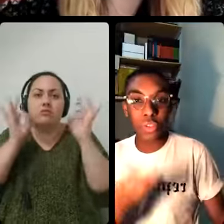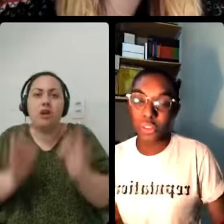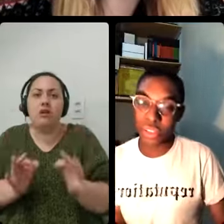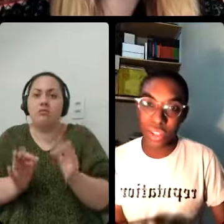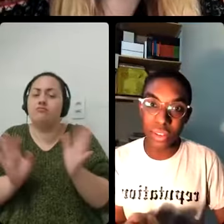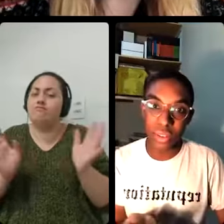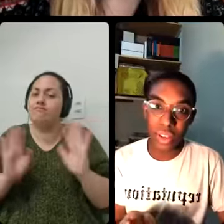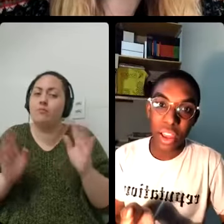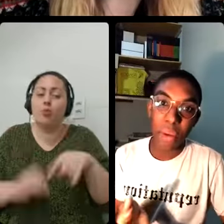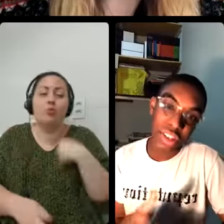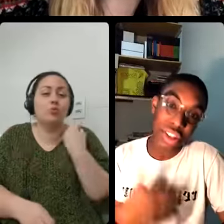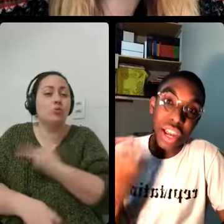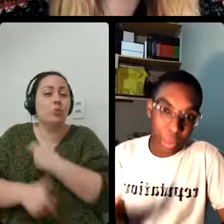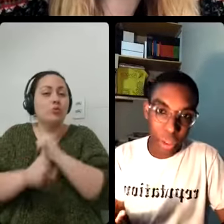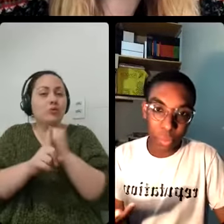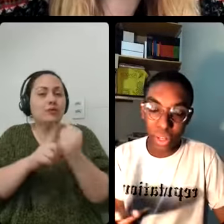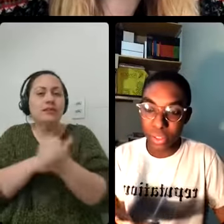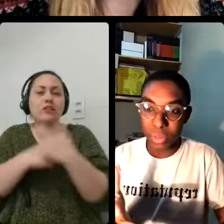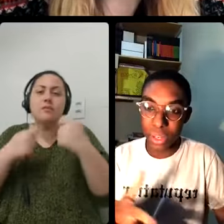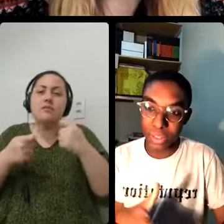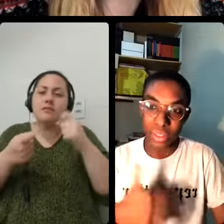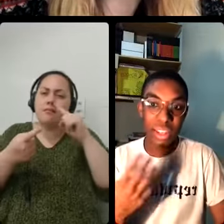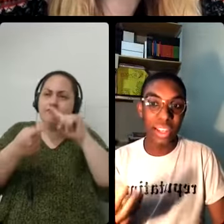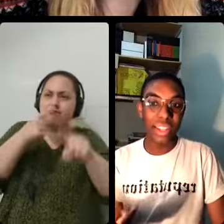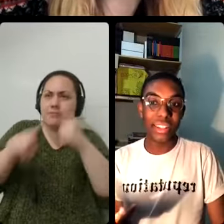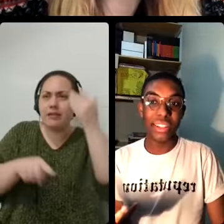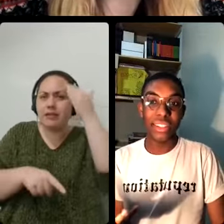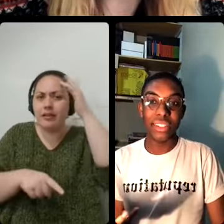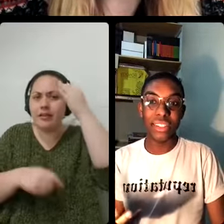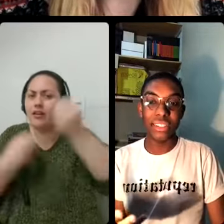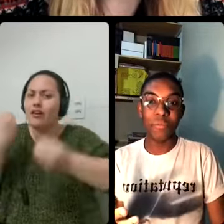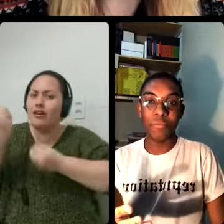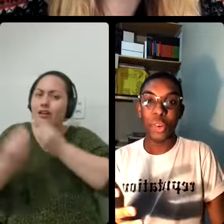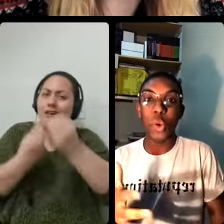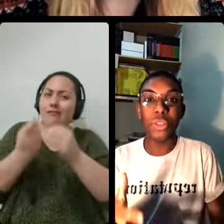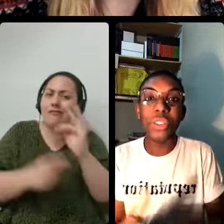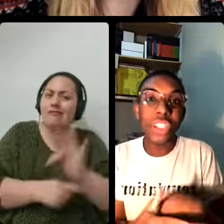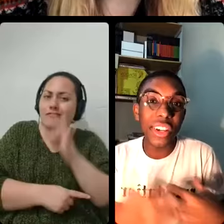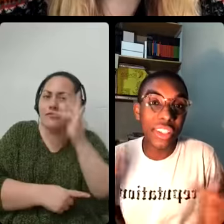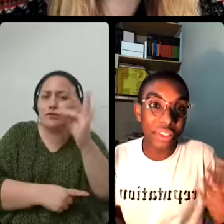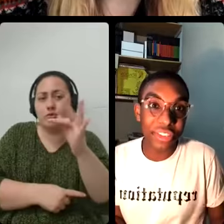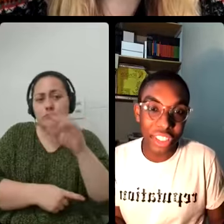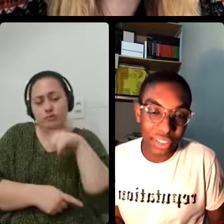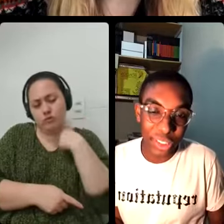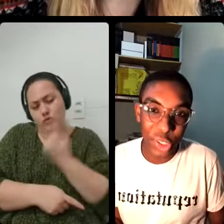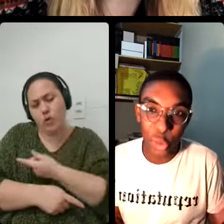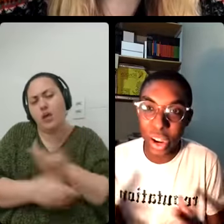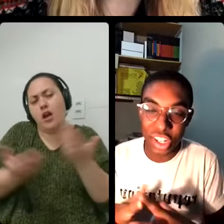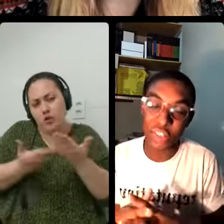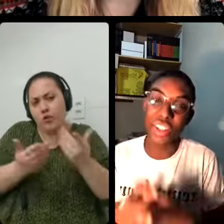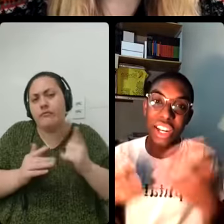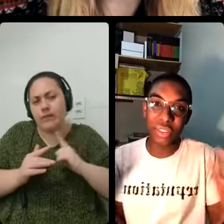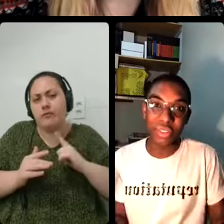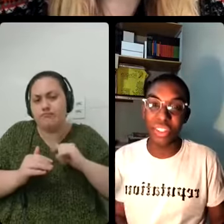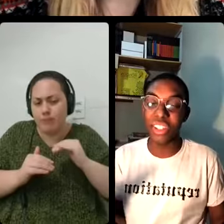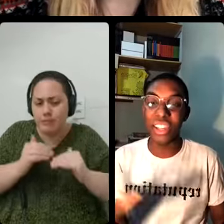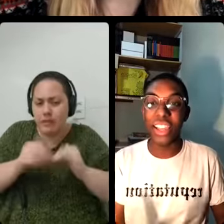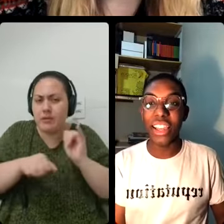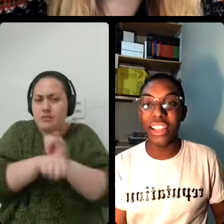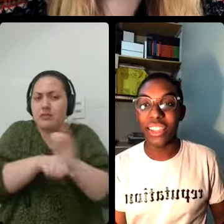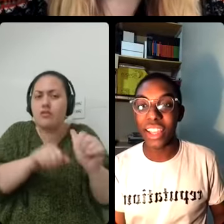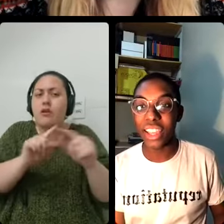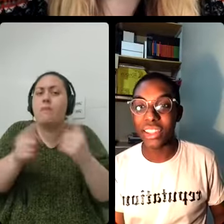como a gente vai fazer isso. A gente está caminhando para isso, mas quando que isso vai ter um fim? Como que a gente vai chegar no